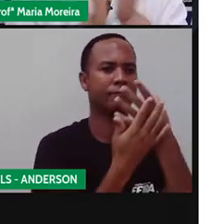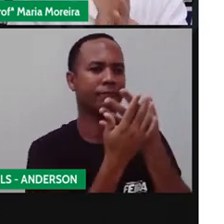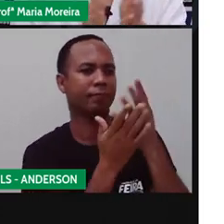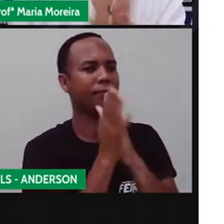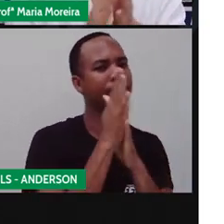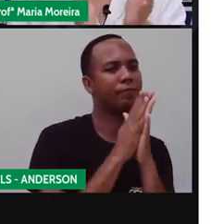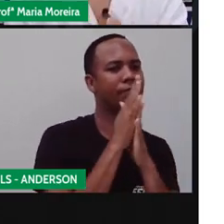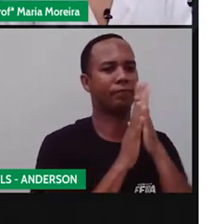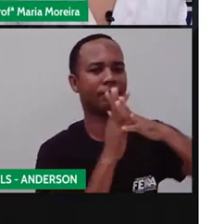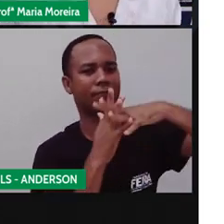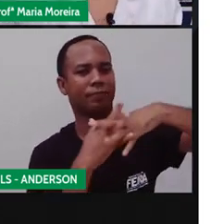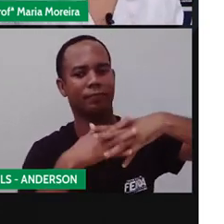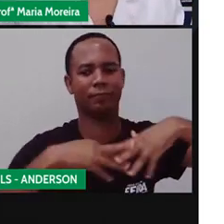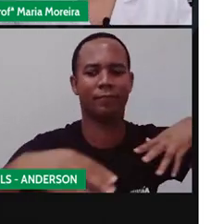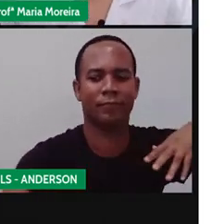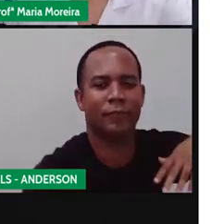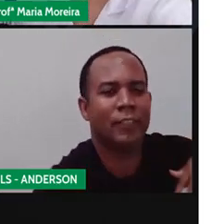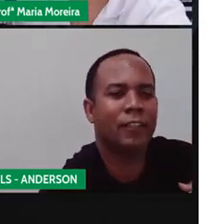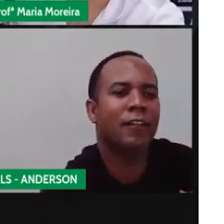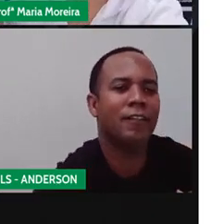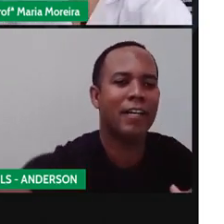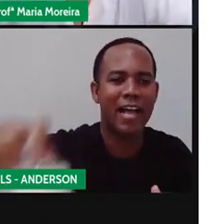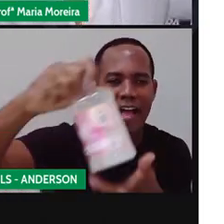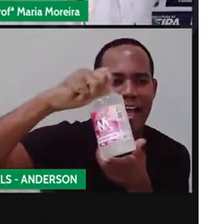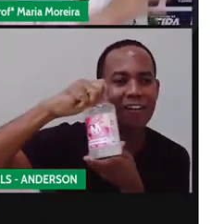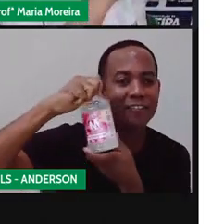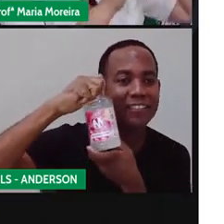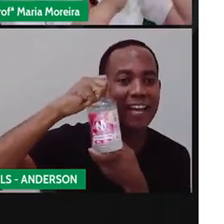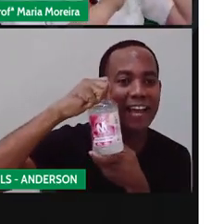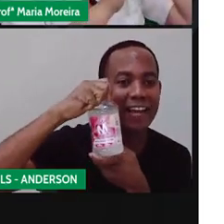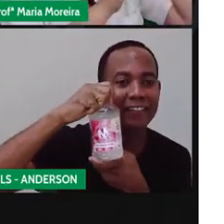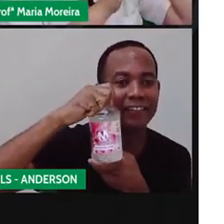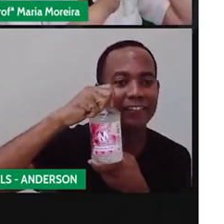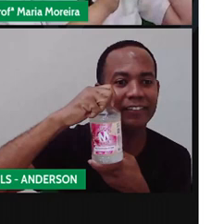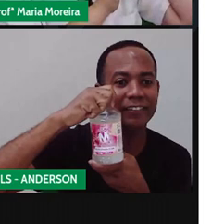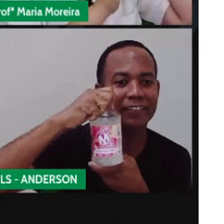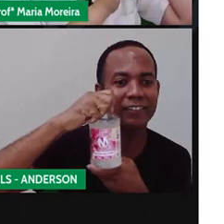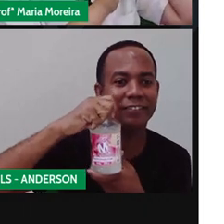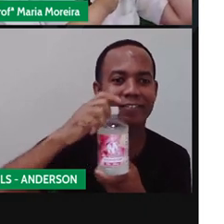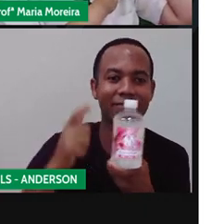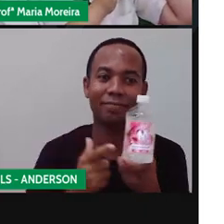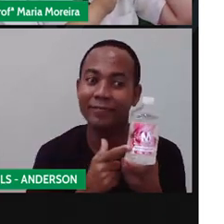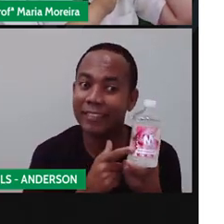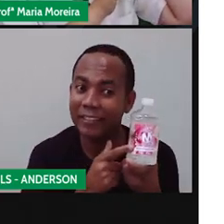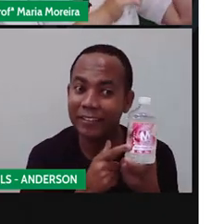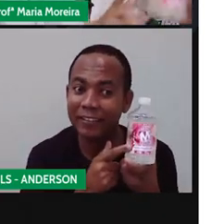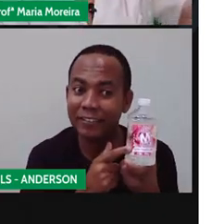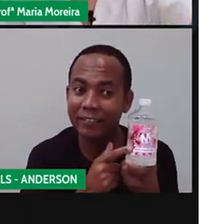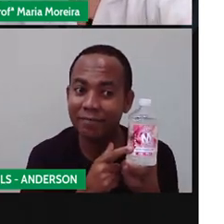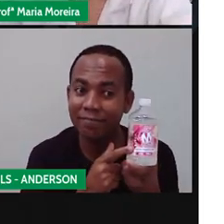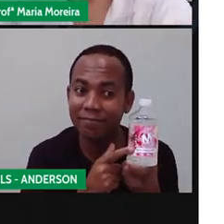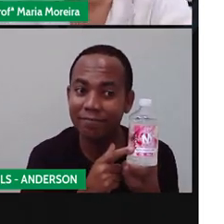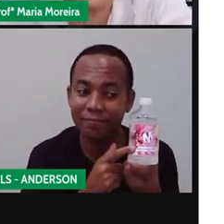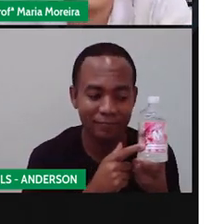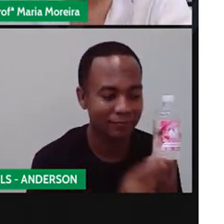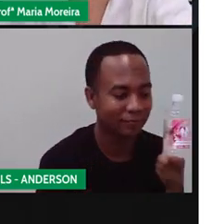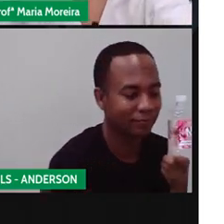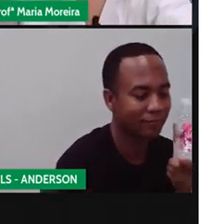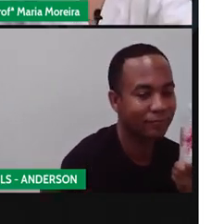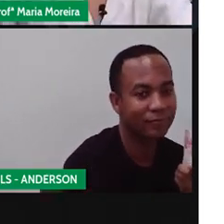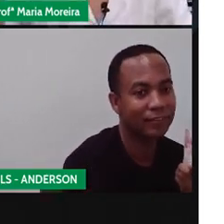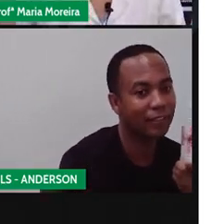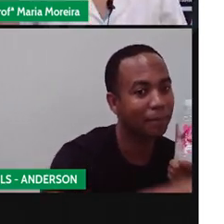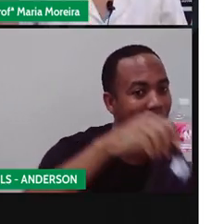lava outra. E usa o quê, Anderson? Álcool em gel. Tan, tan, tan, tan. E usem